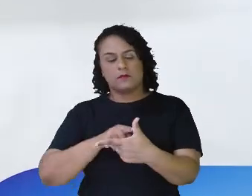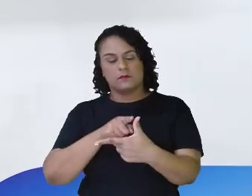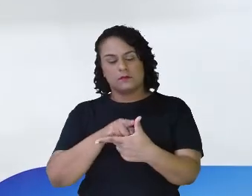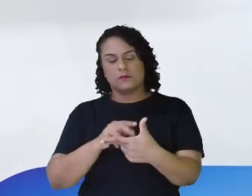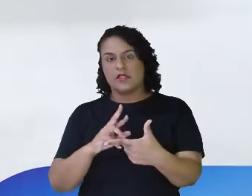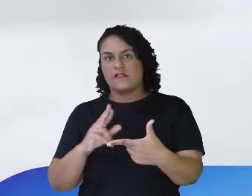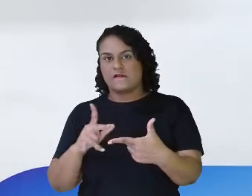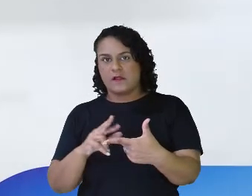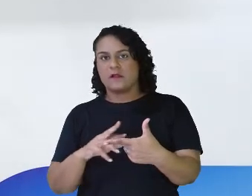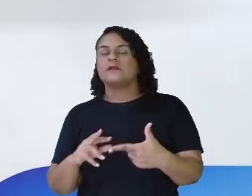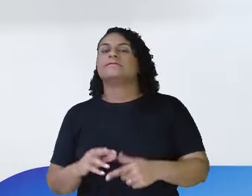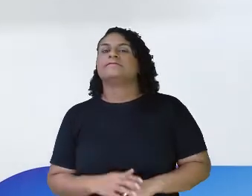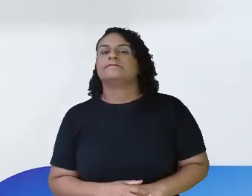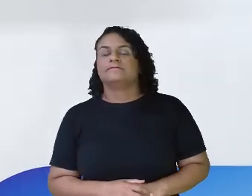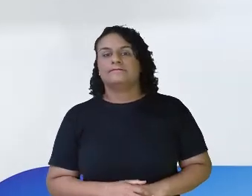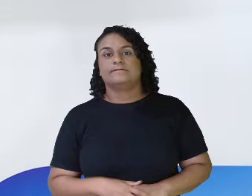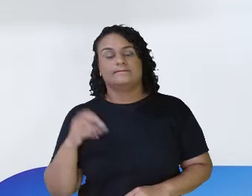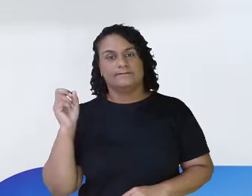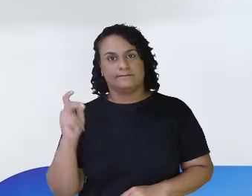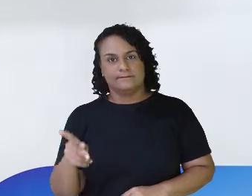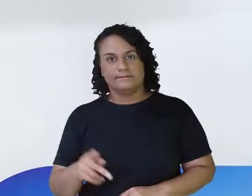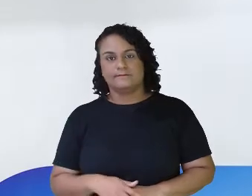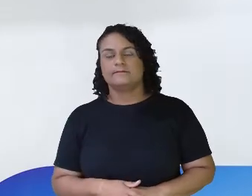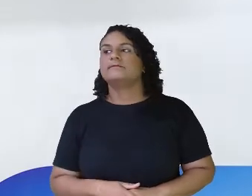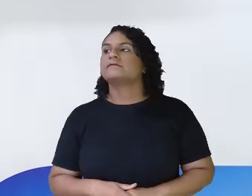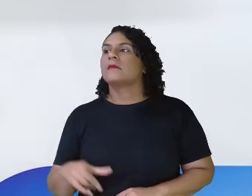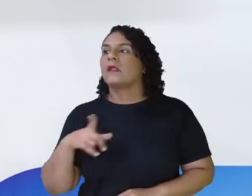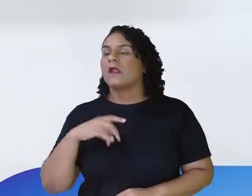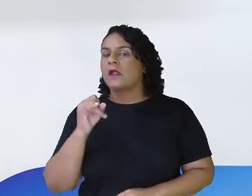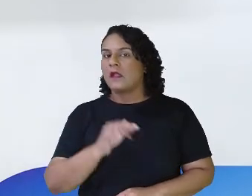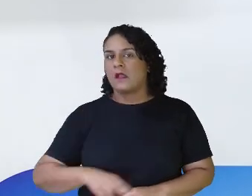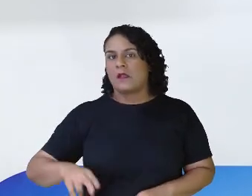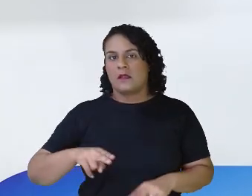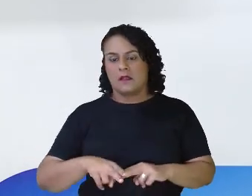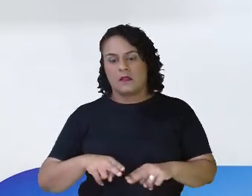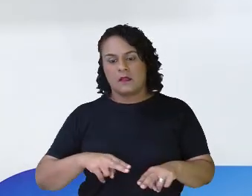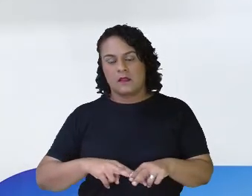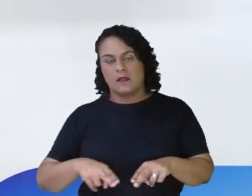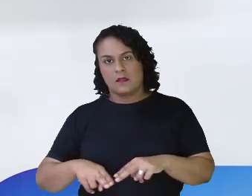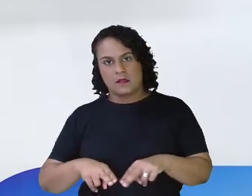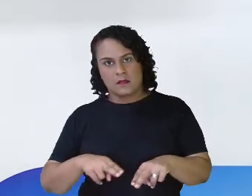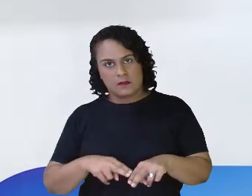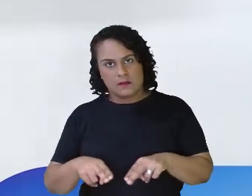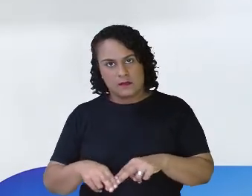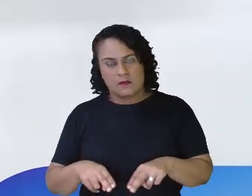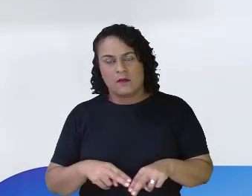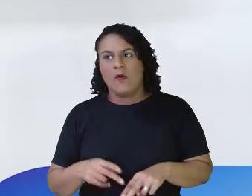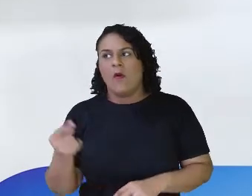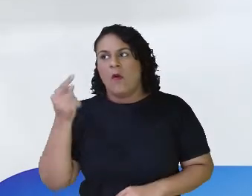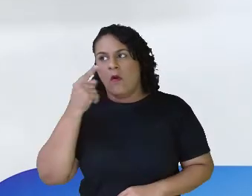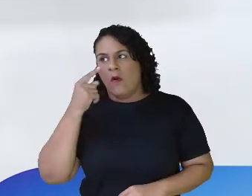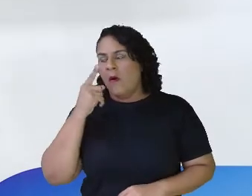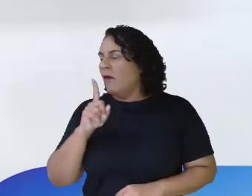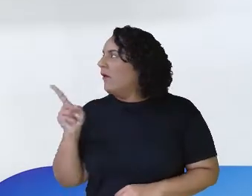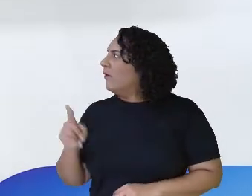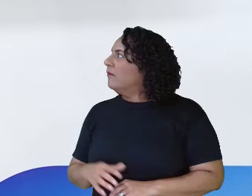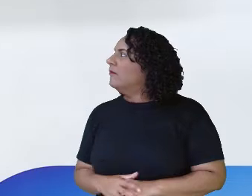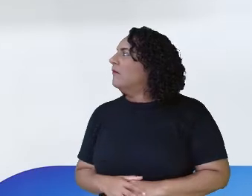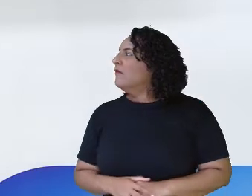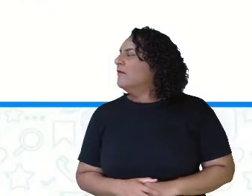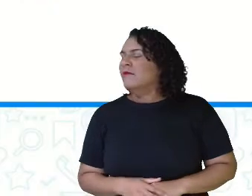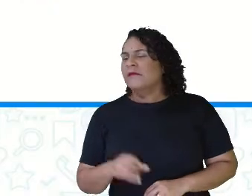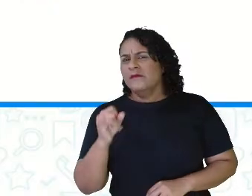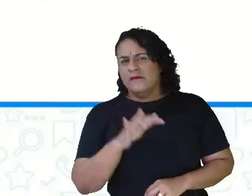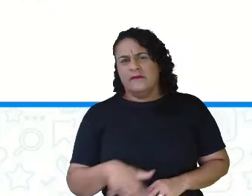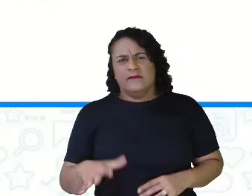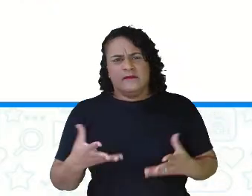tamanho, beleza? Aqui eu tenho a figura do dominó. Olha aí, que imagem maravilhosa.